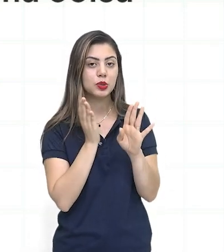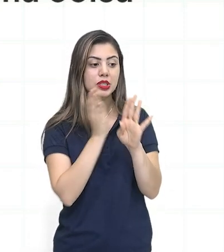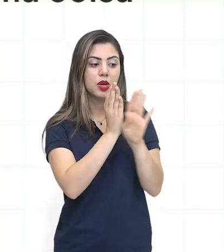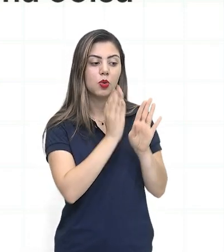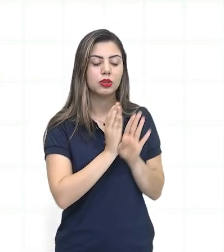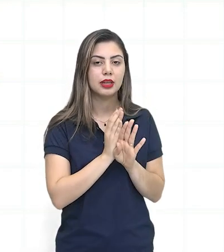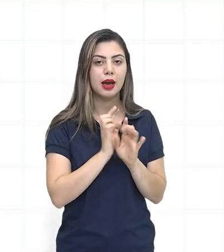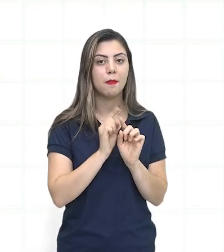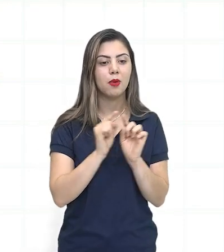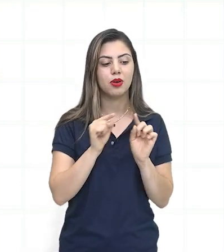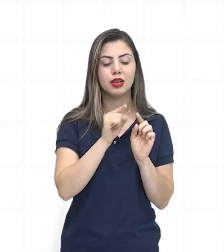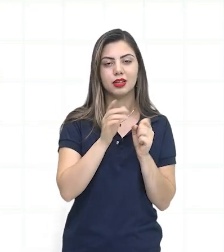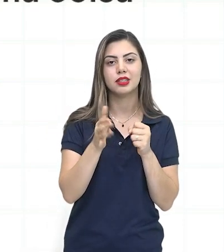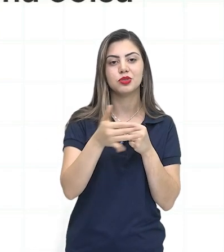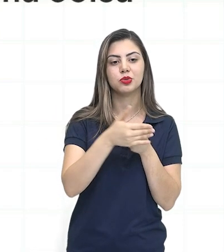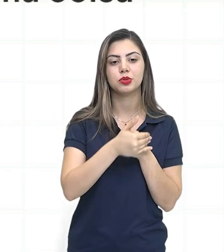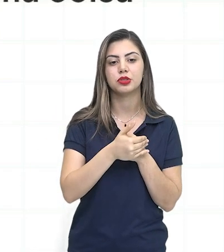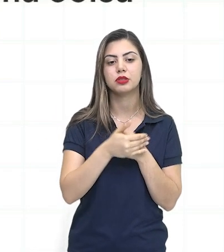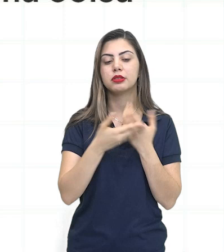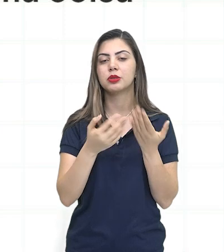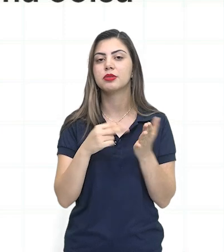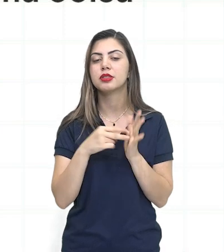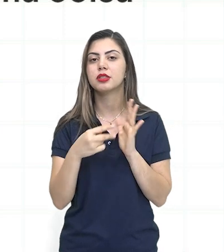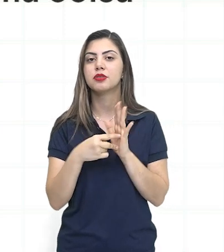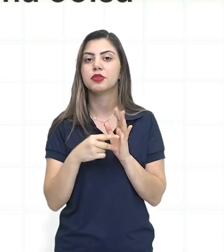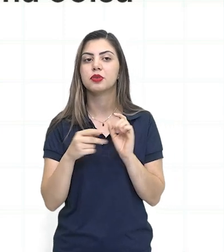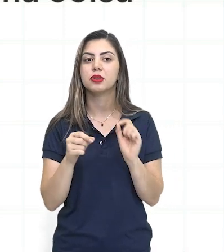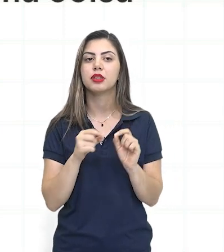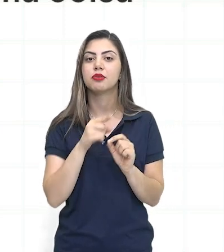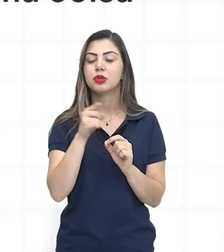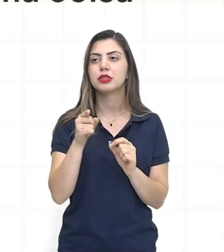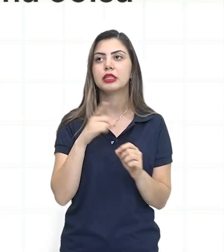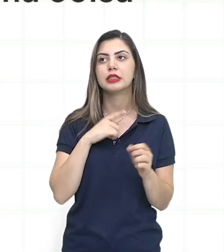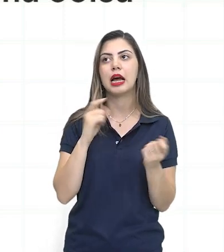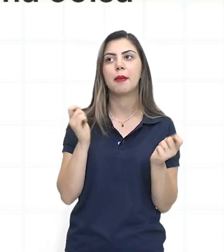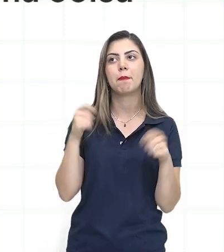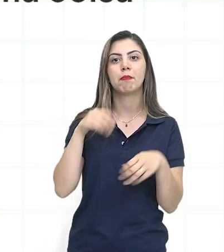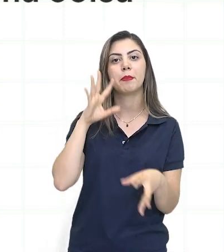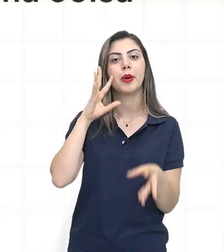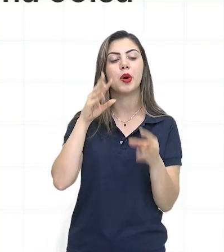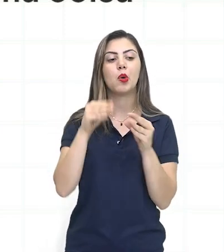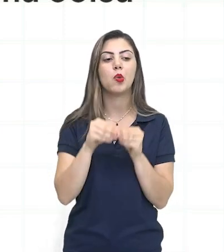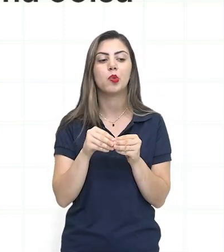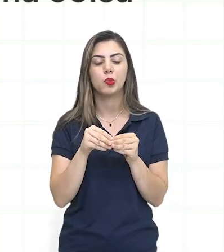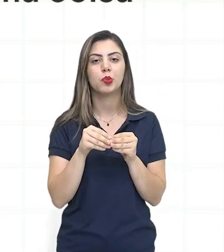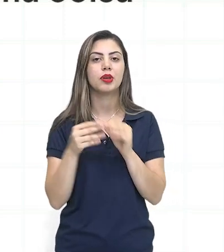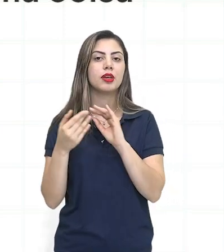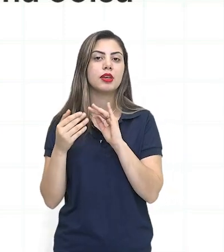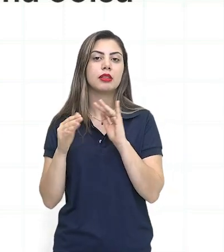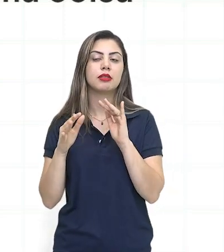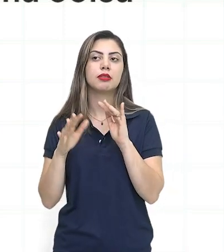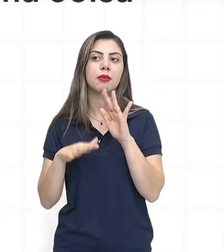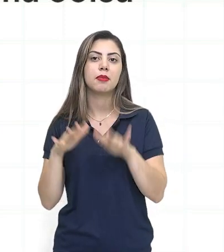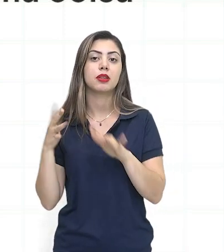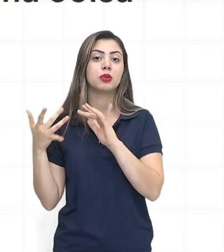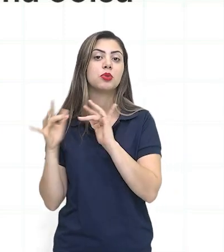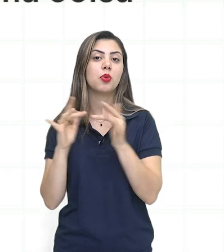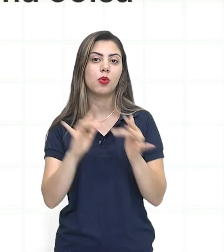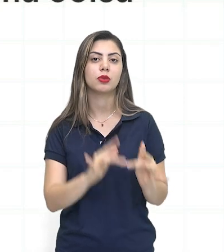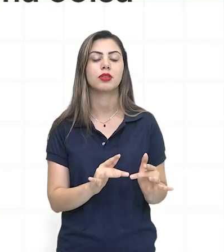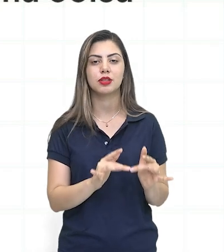implícitas, significa que você vai concluir alguma coisa, certo? A partir de outra que já